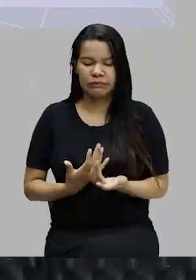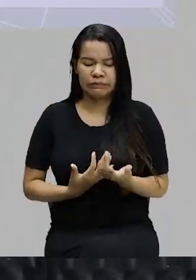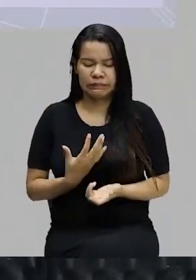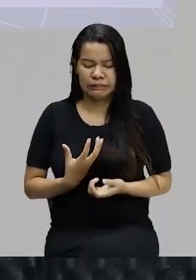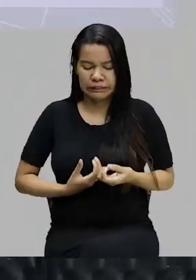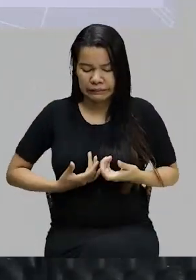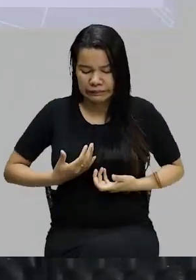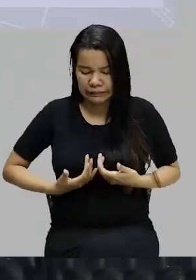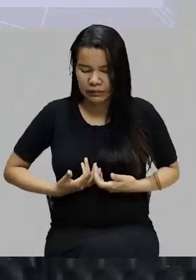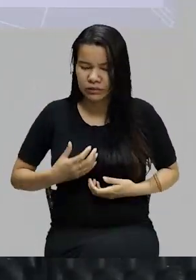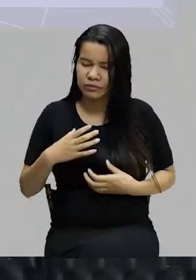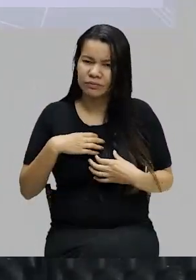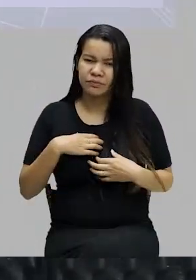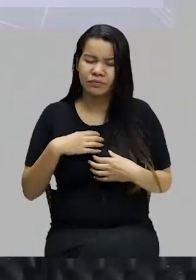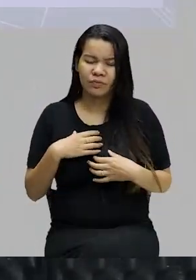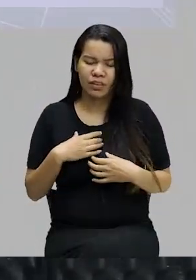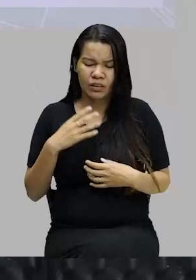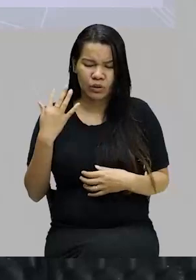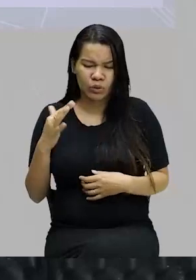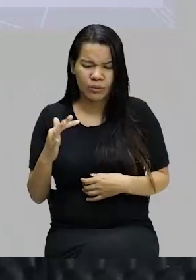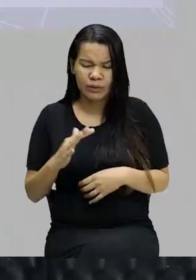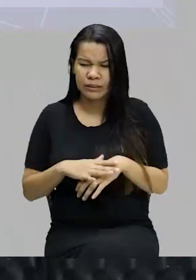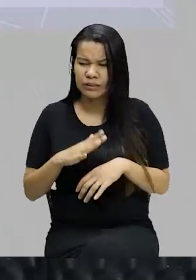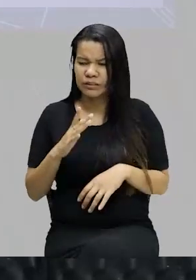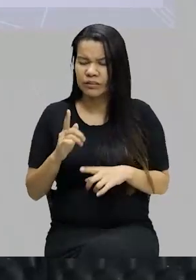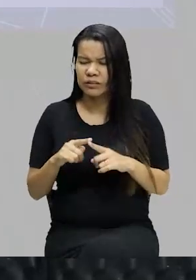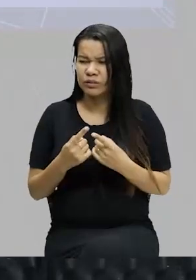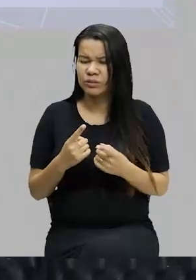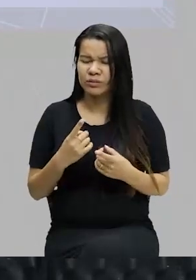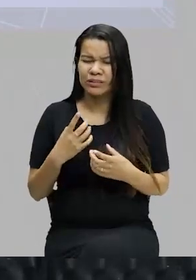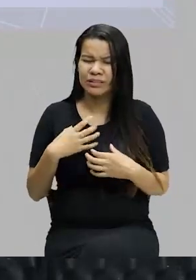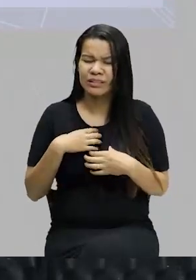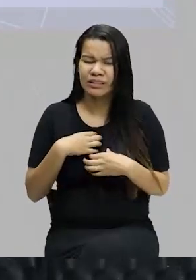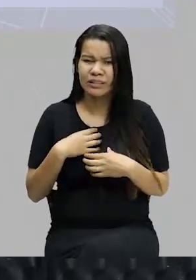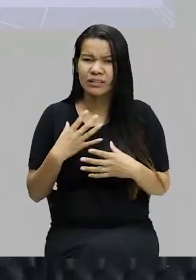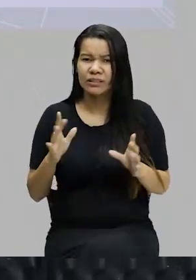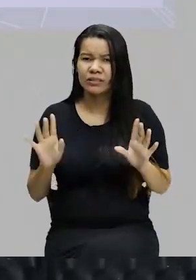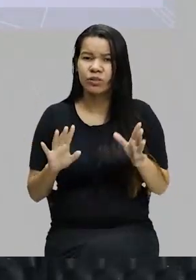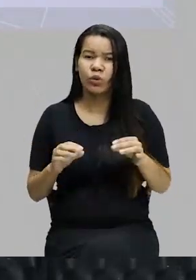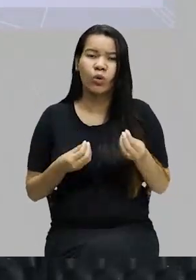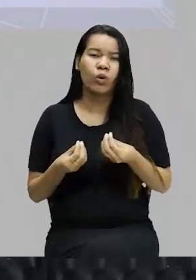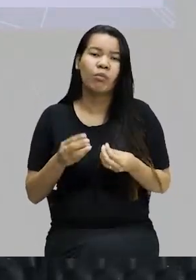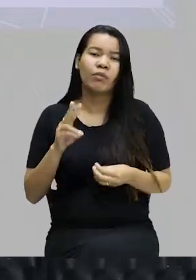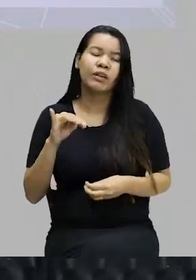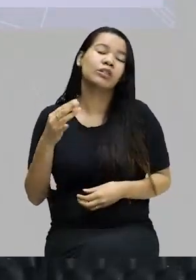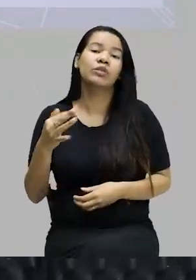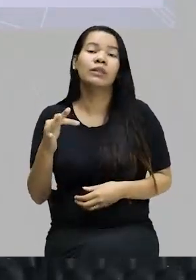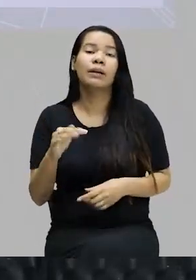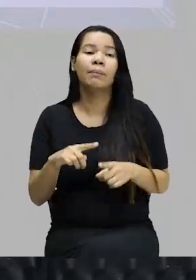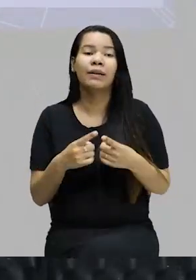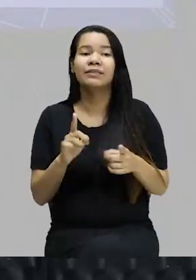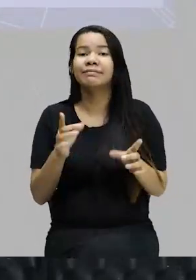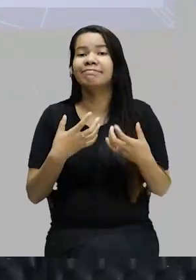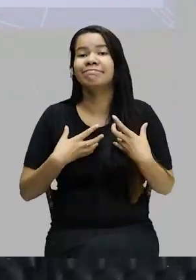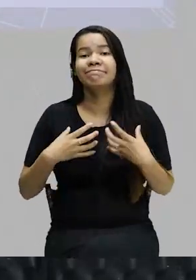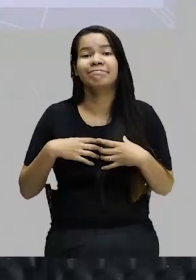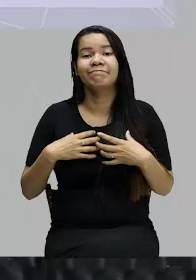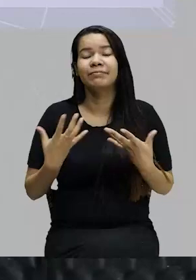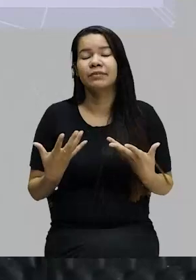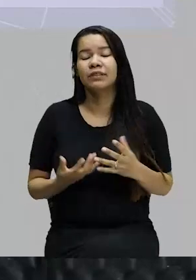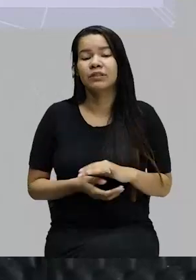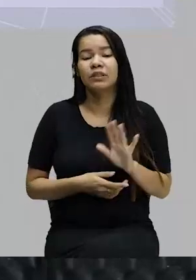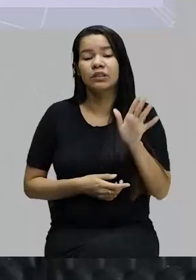e não se sente. Então é um paradoxo. Como é que vai doer e não vai sentir? Então tudo isso aparecia com constância no